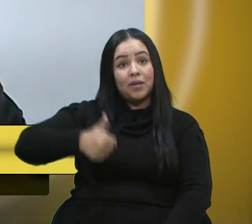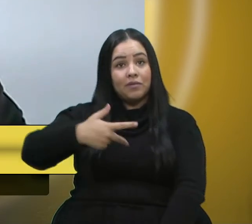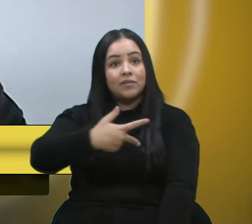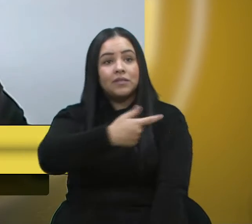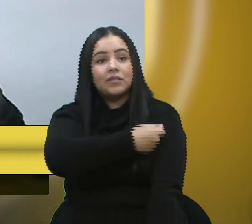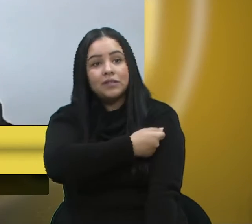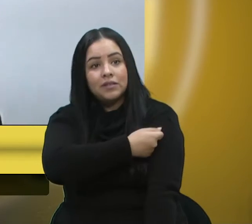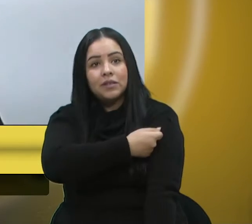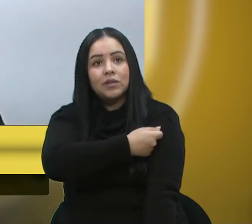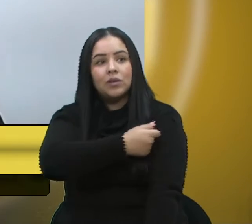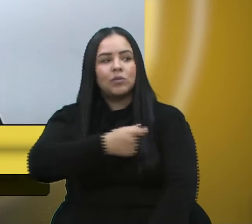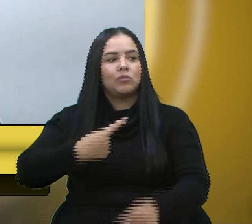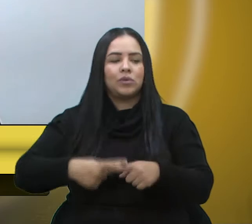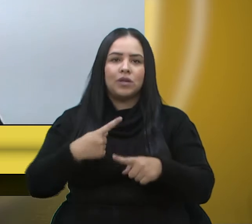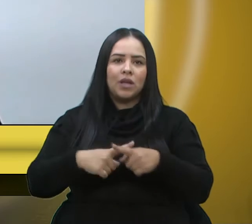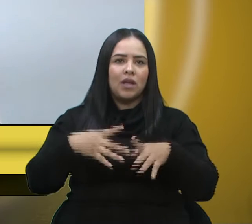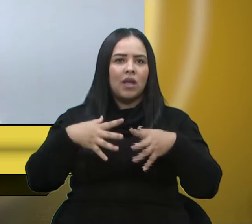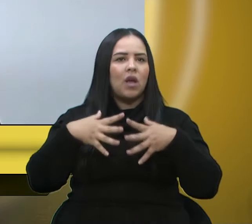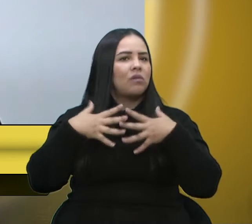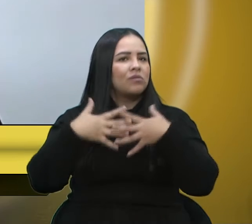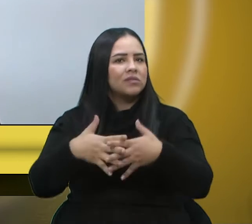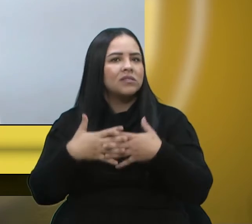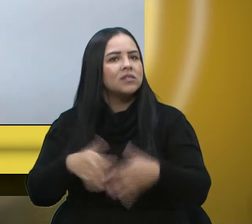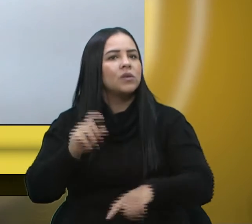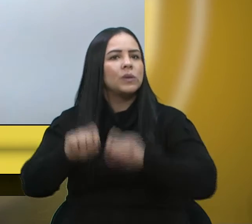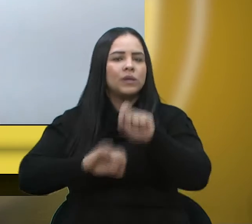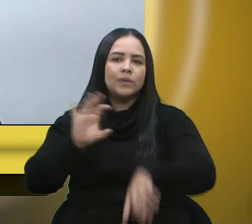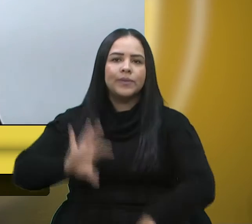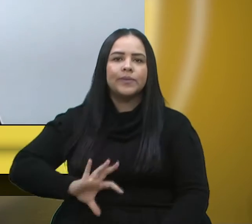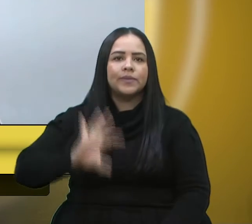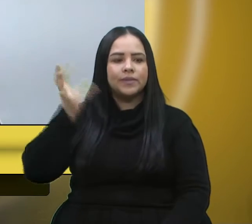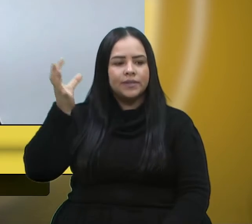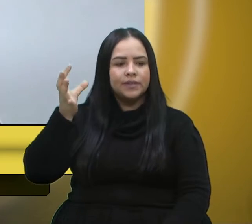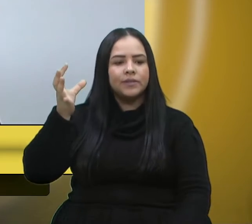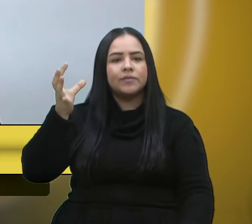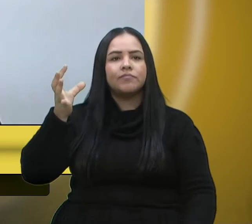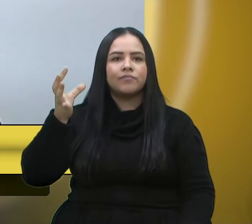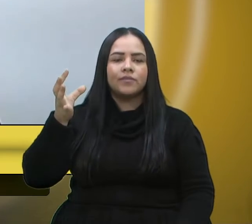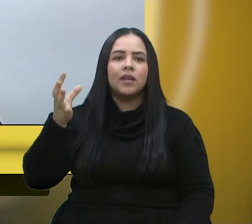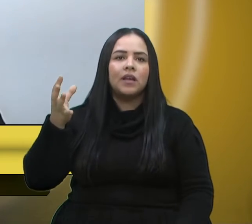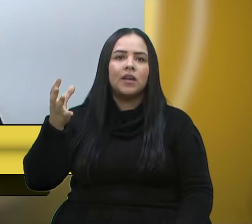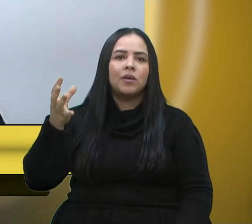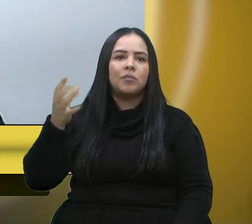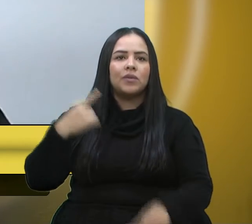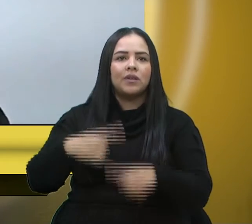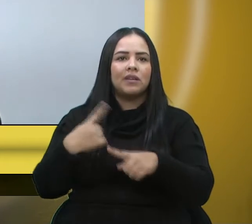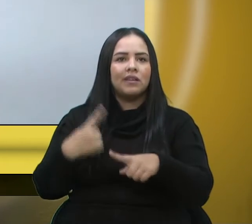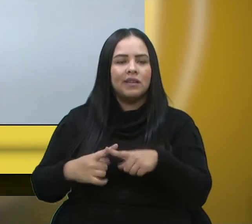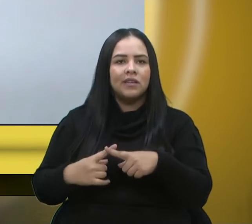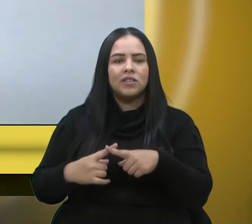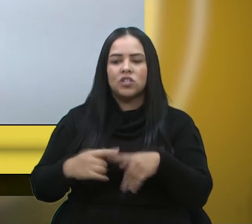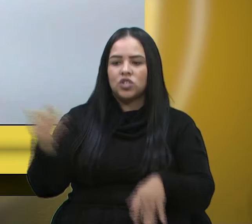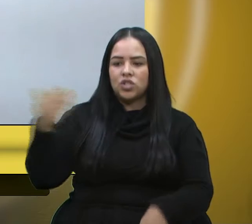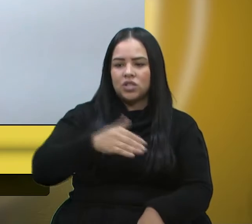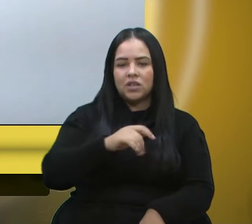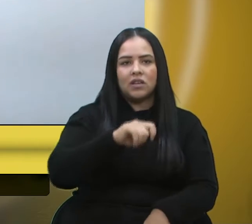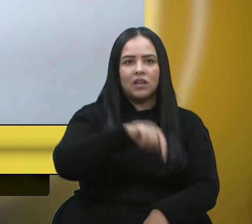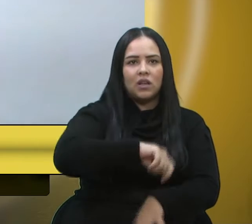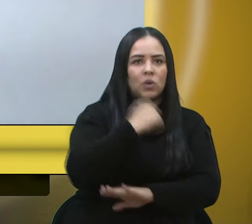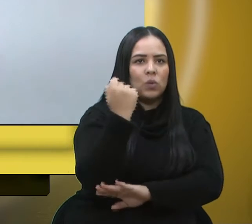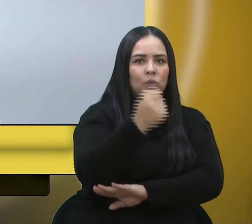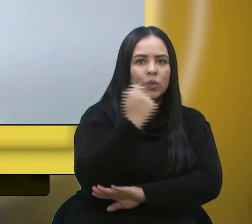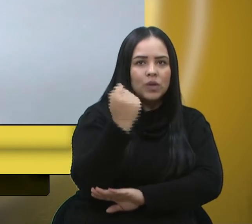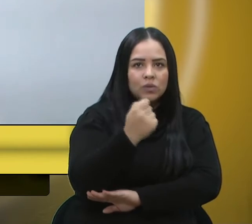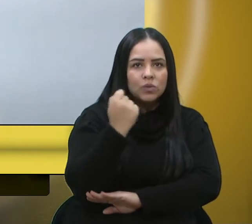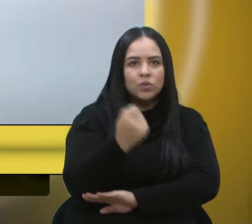o colapso emocional e social que está causando, estamos sendo atingidos aqui no Rio Grande,